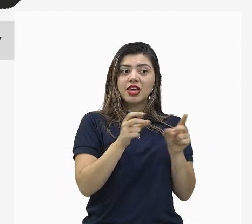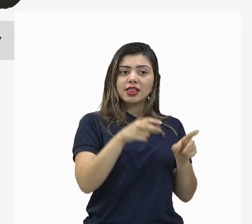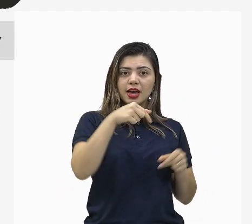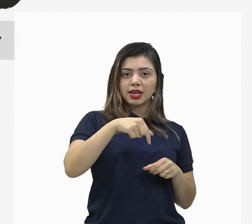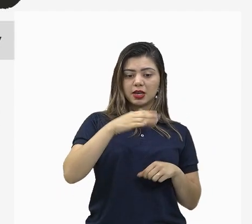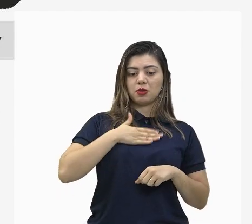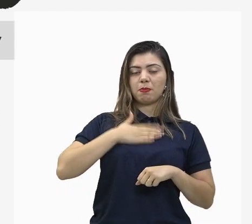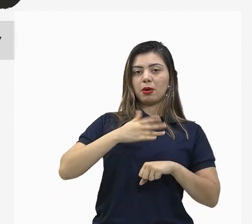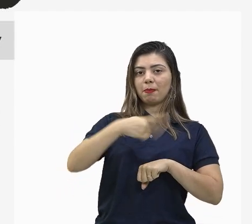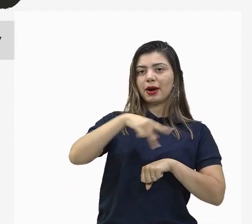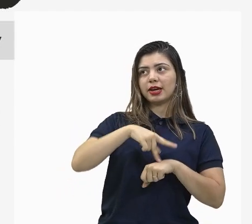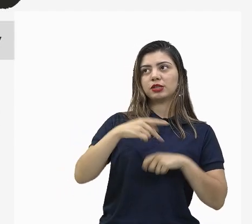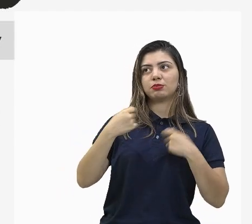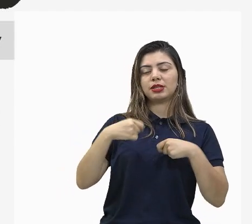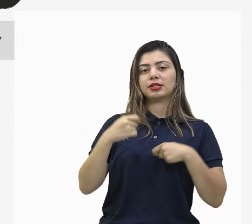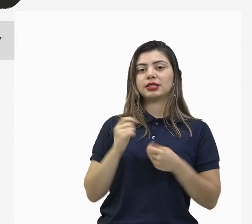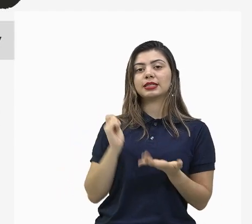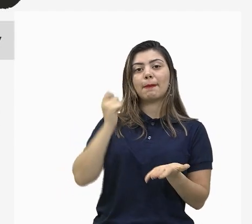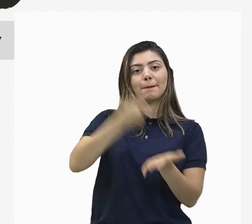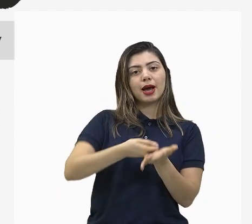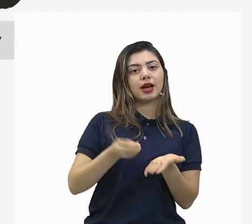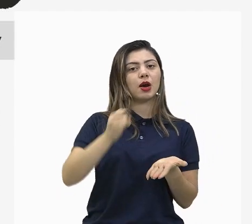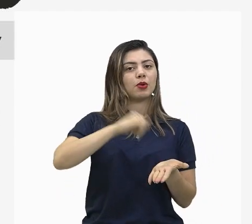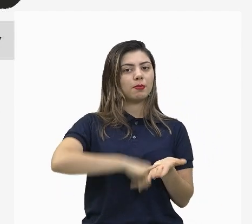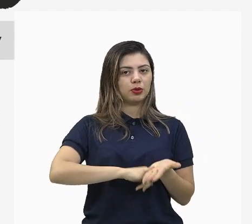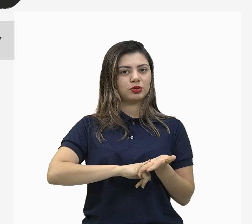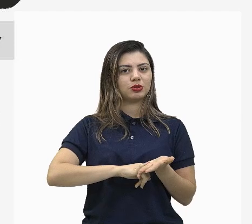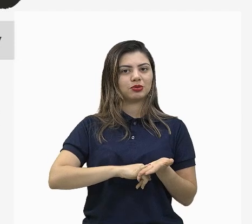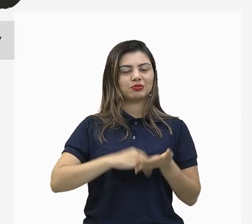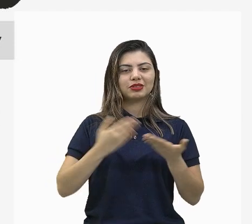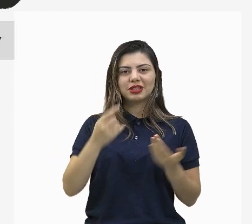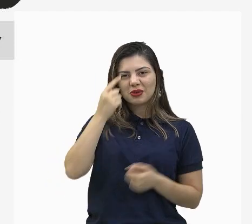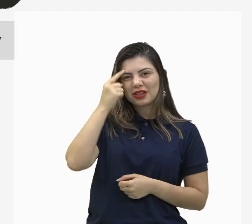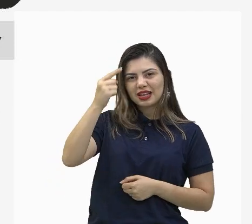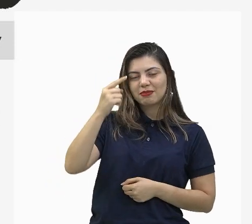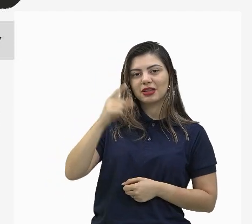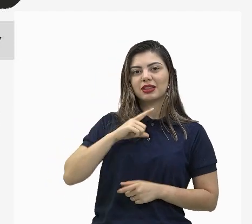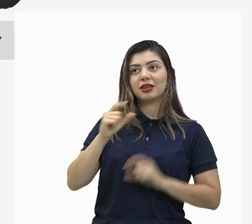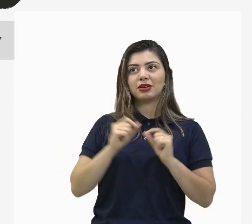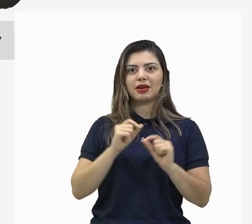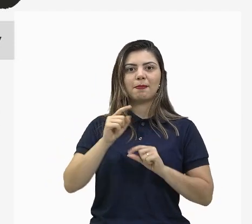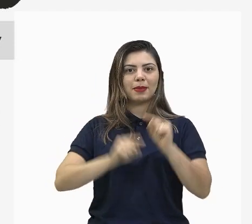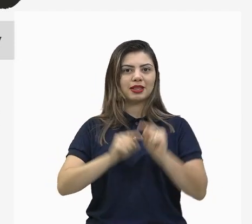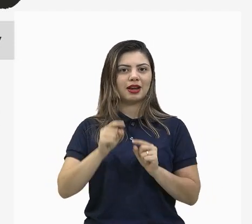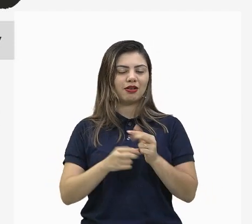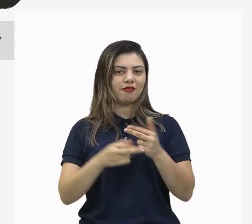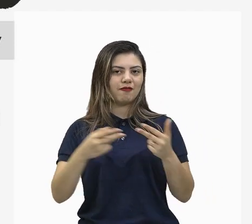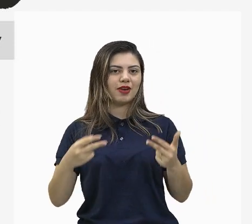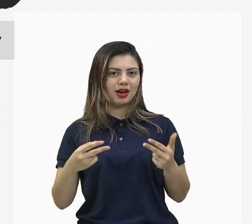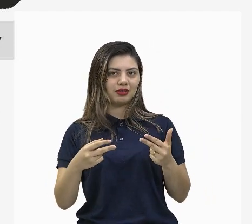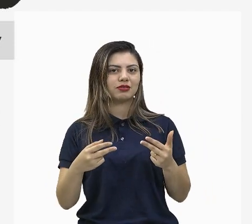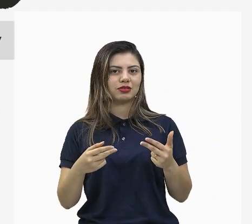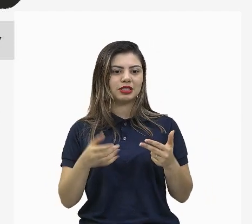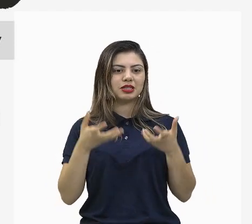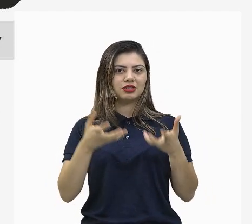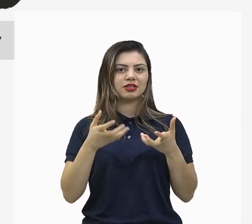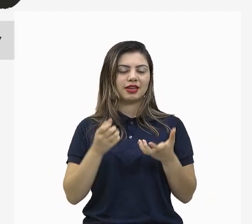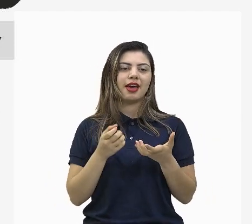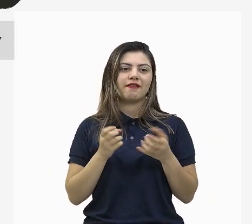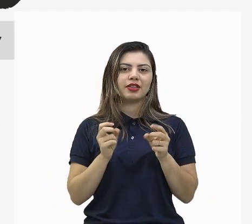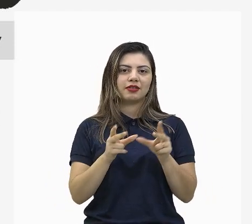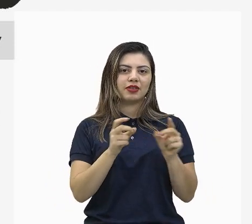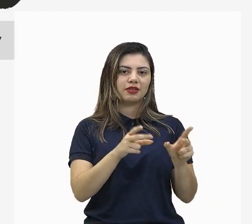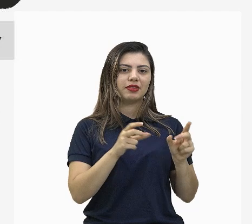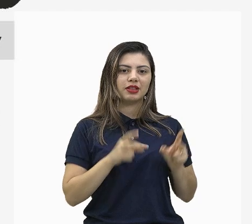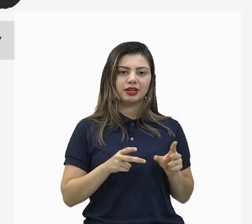para vocês, a gente tem, então, ali os produtos que começam a chegar. Então, exatamente por isso a gente tem